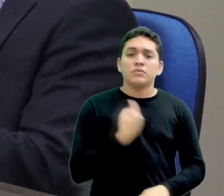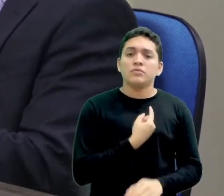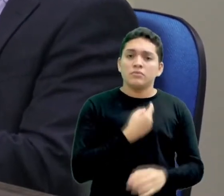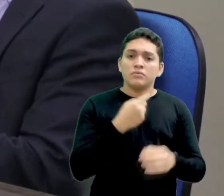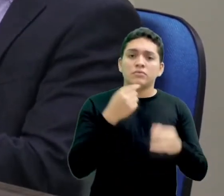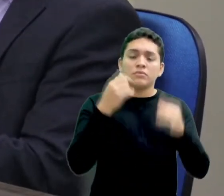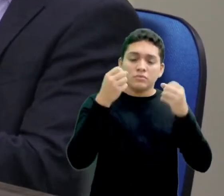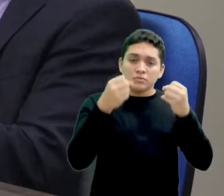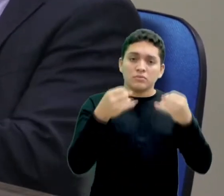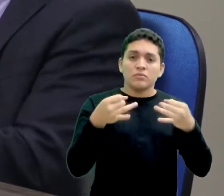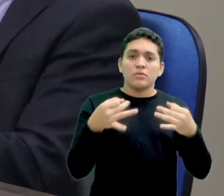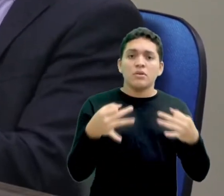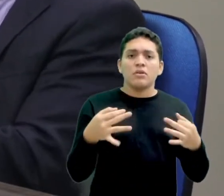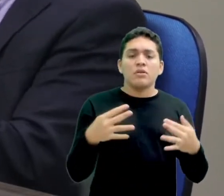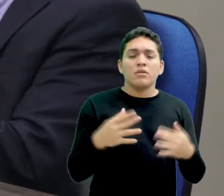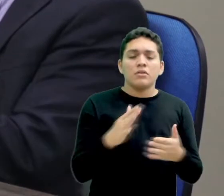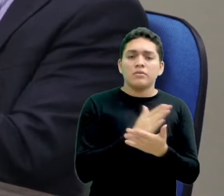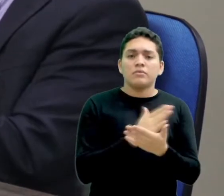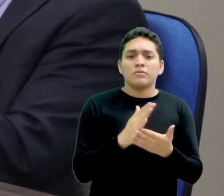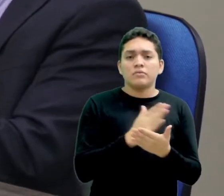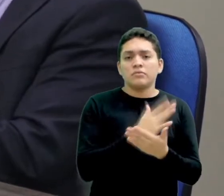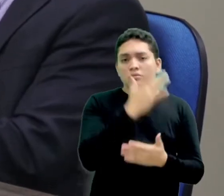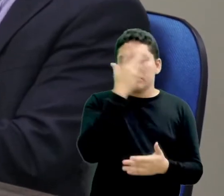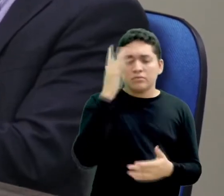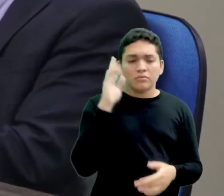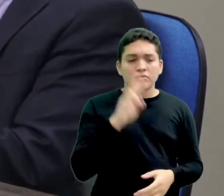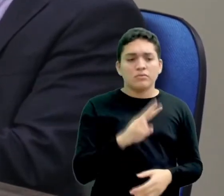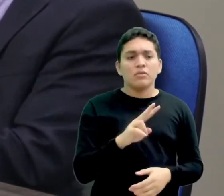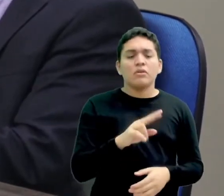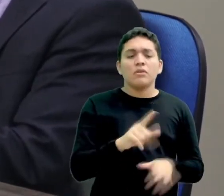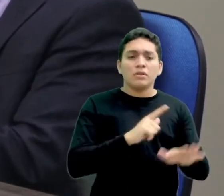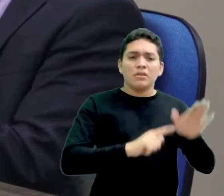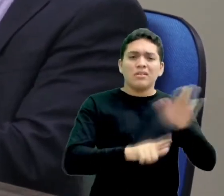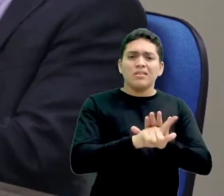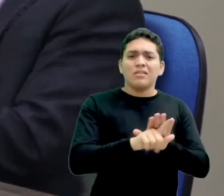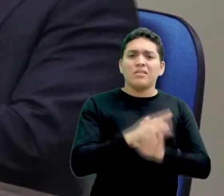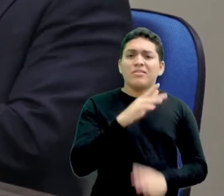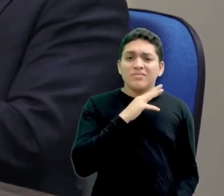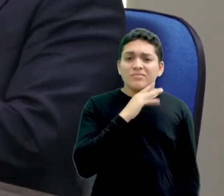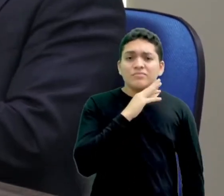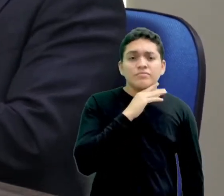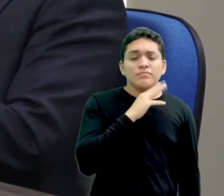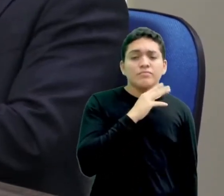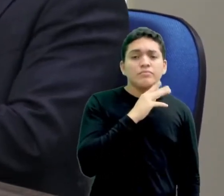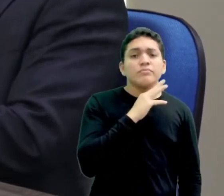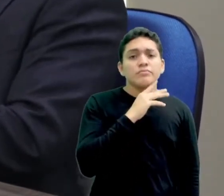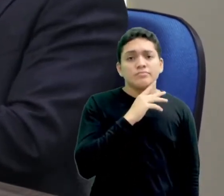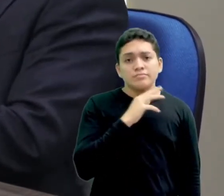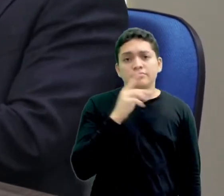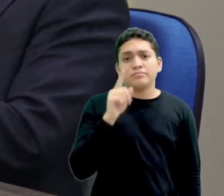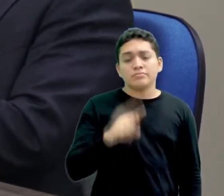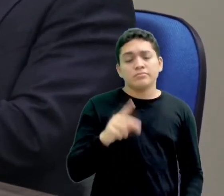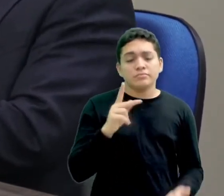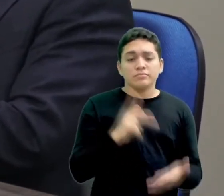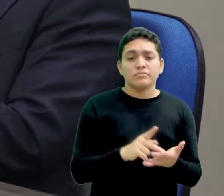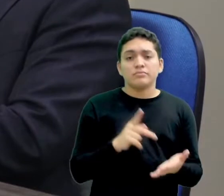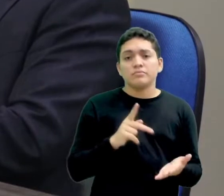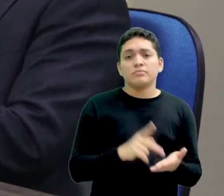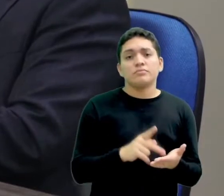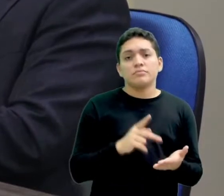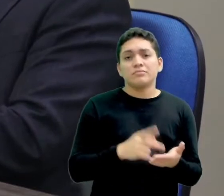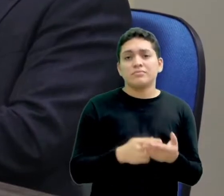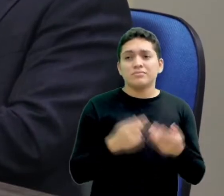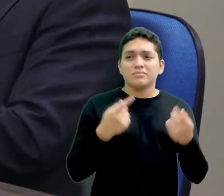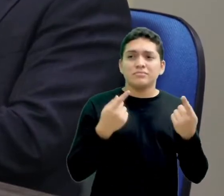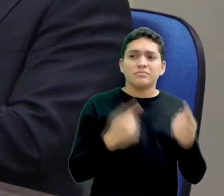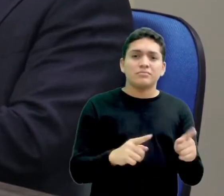Alguns vão olhar para a lei e vão dizer assim, a lei é pesada, né? Que que foi uma das acusações,